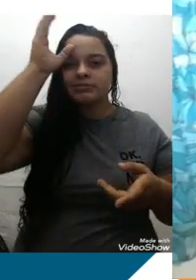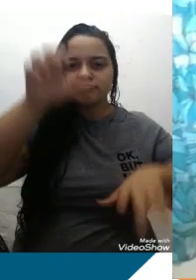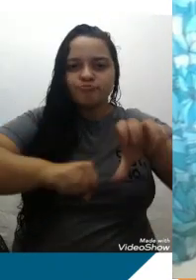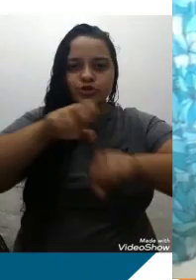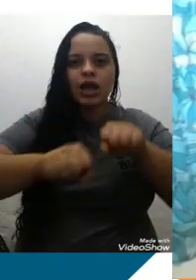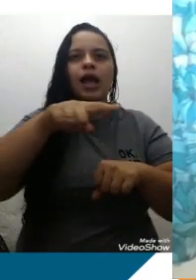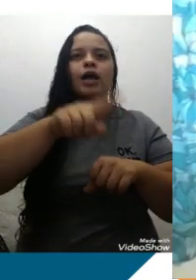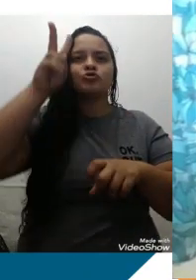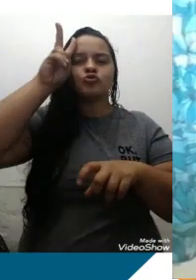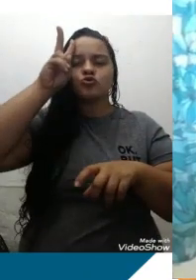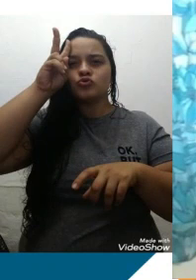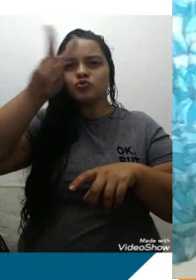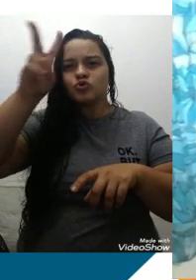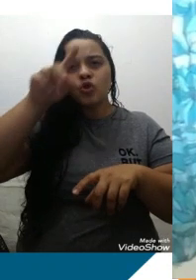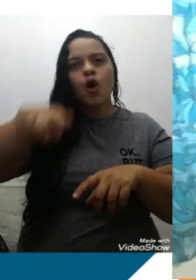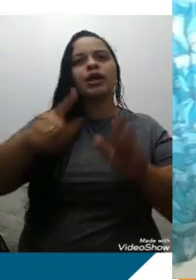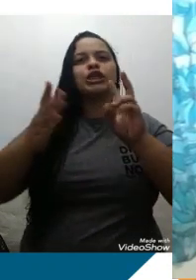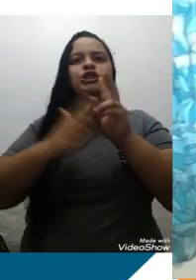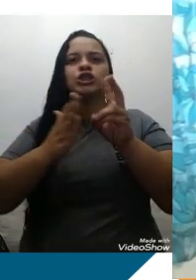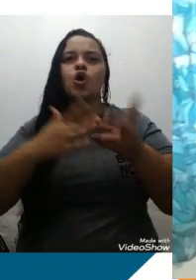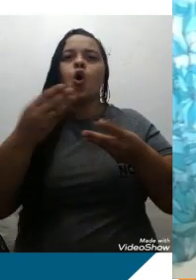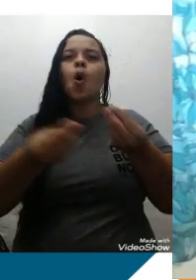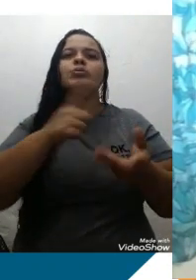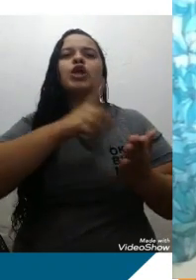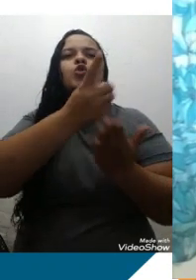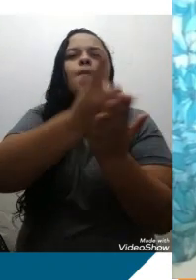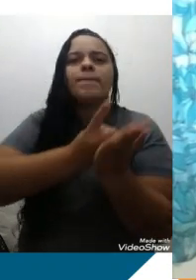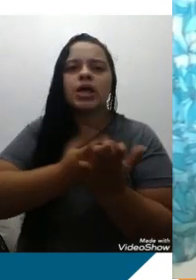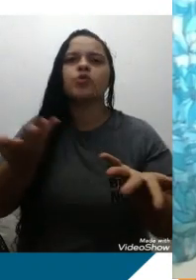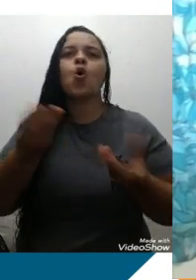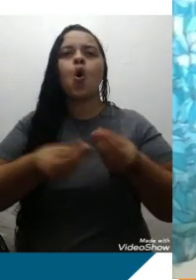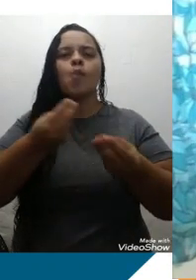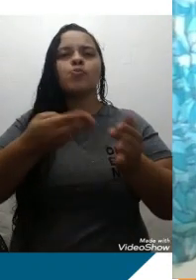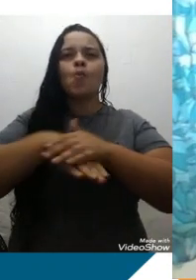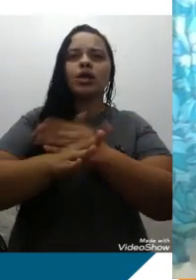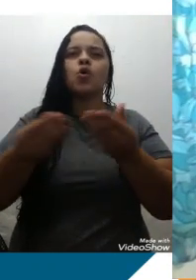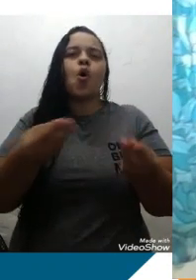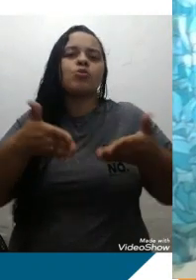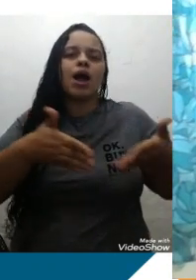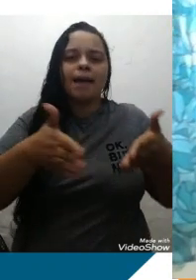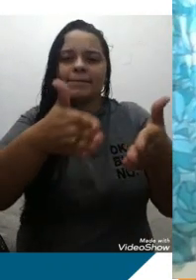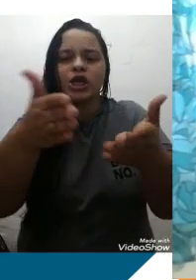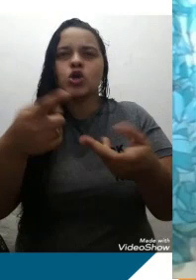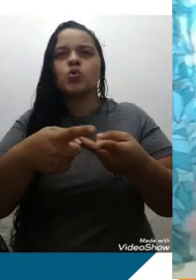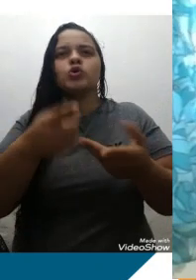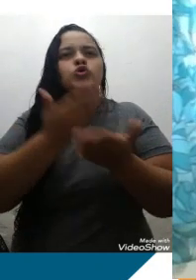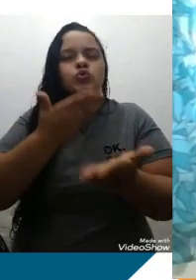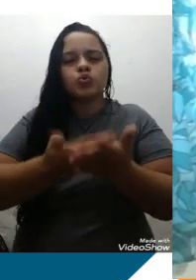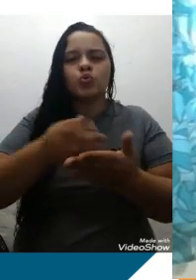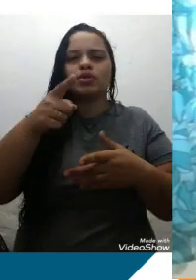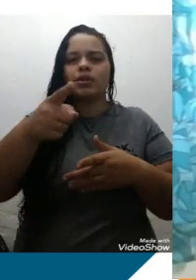povos indígenas. Que tipo de documentos históricos existem? Como que é o caminho mesmo de quem estuda os povos indígenas